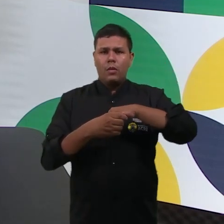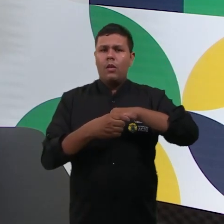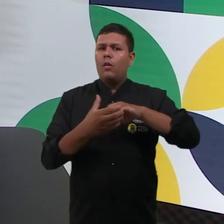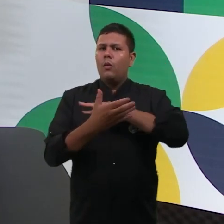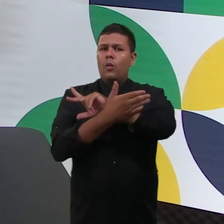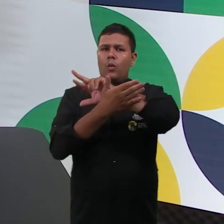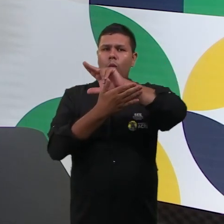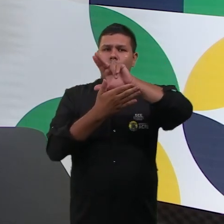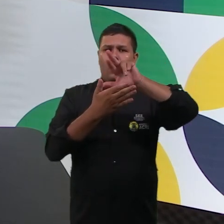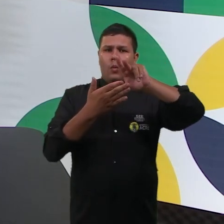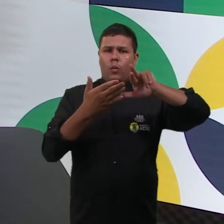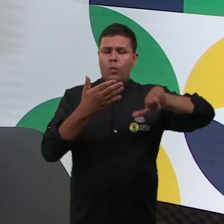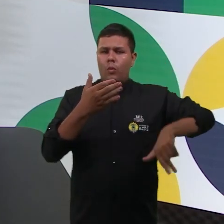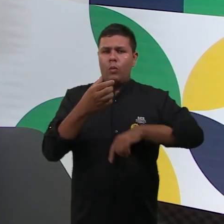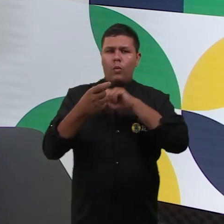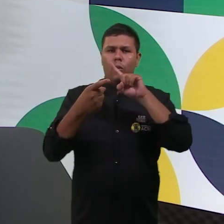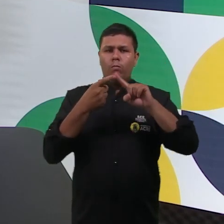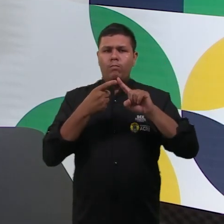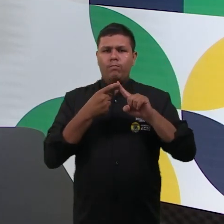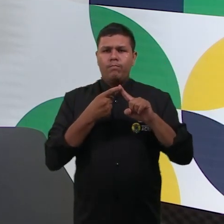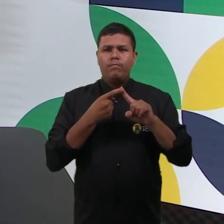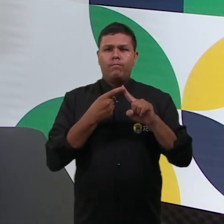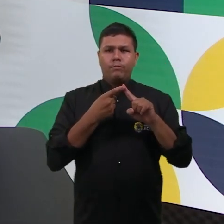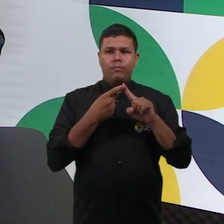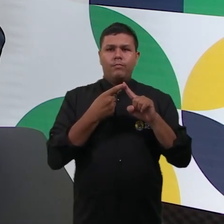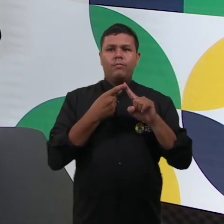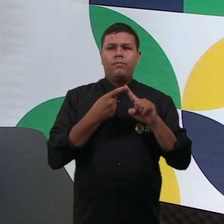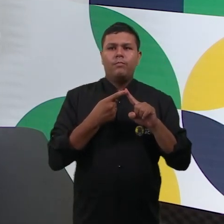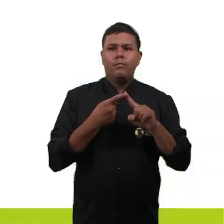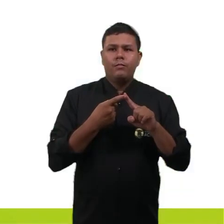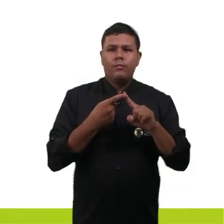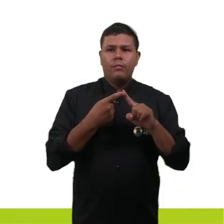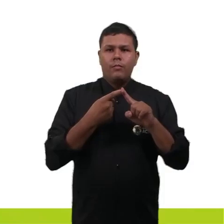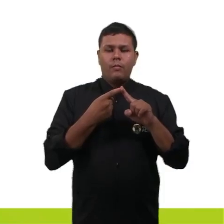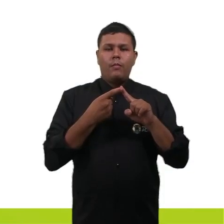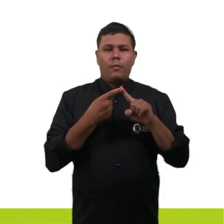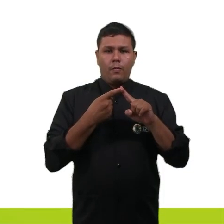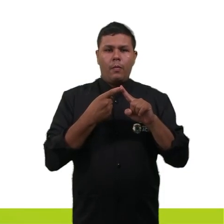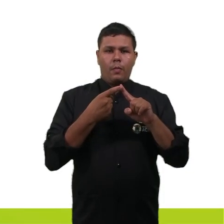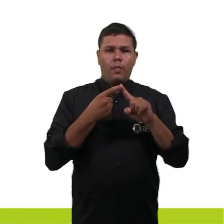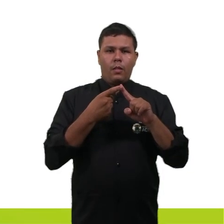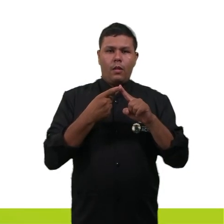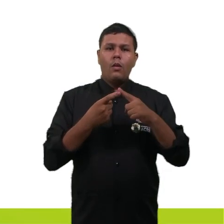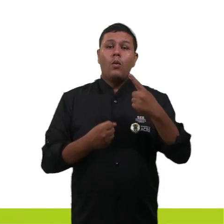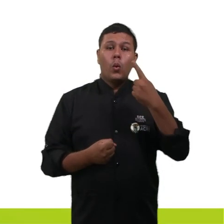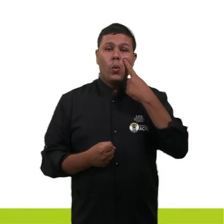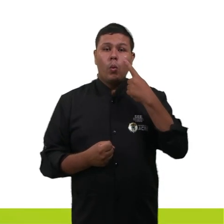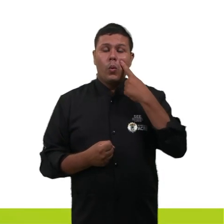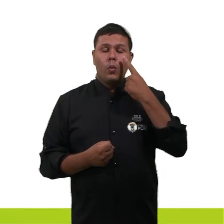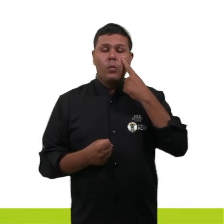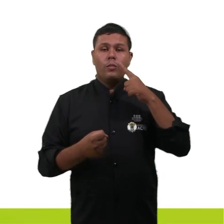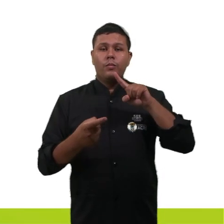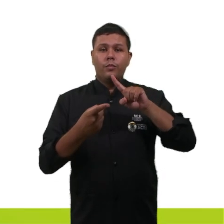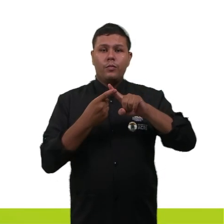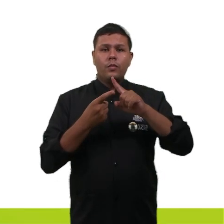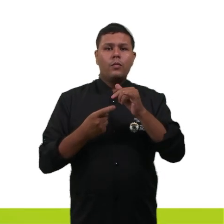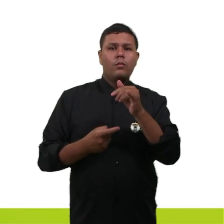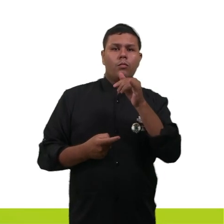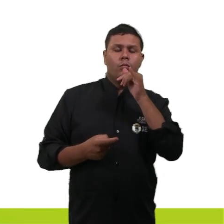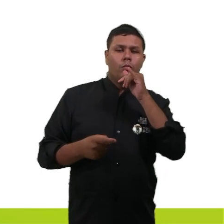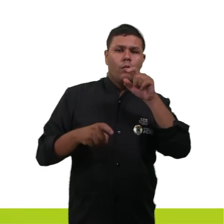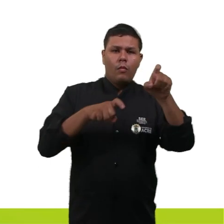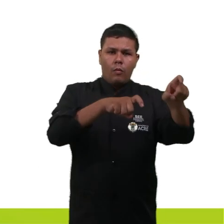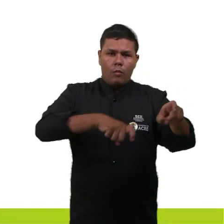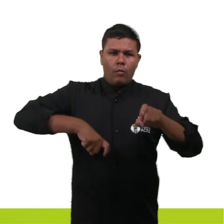como exemplo aqui de setor primário. Nós temos como exemplo, vamos na tela, a gente tem como exemplo a